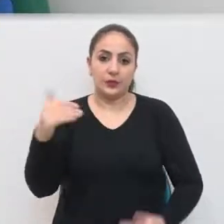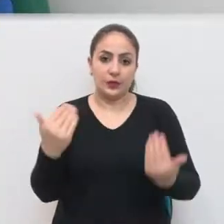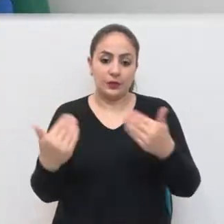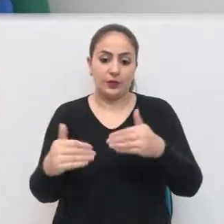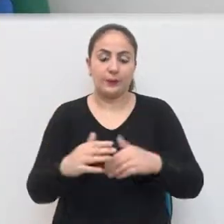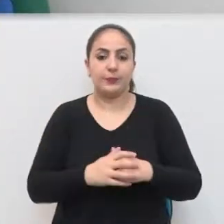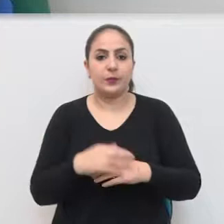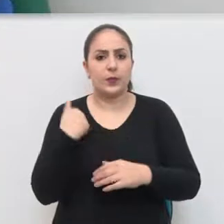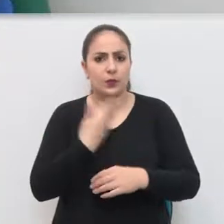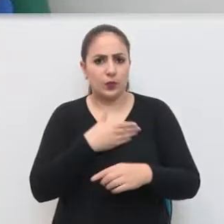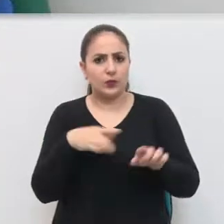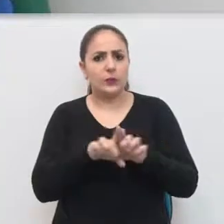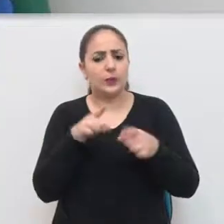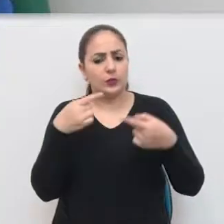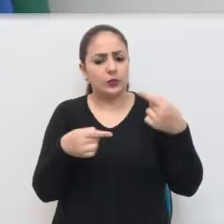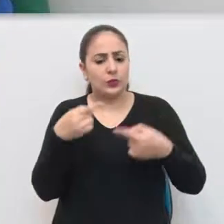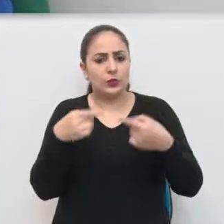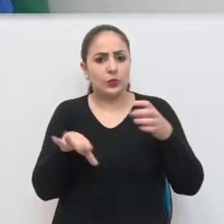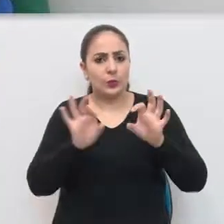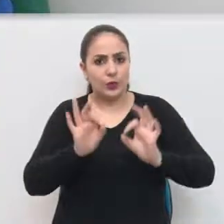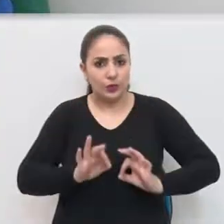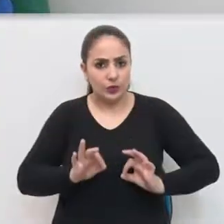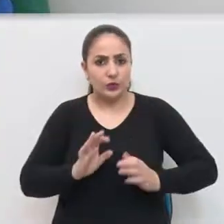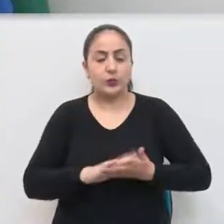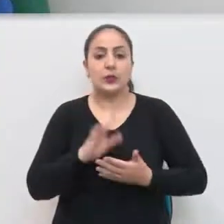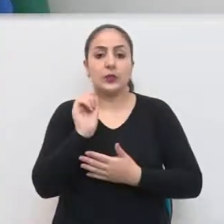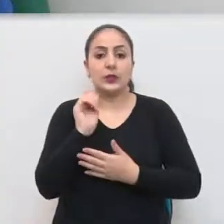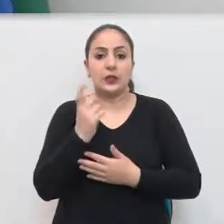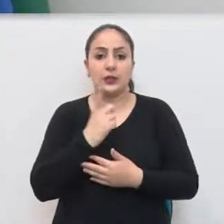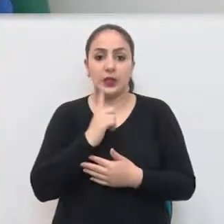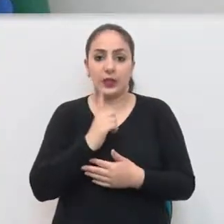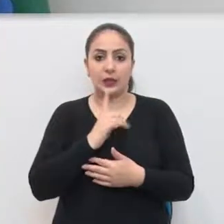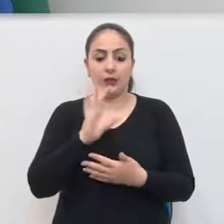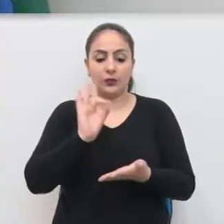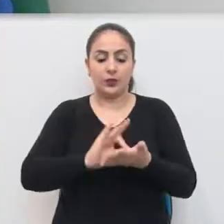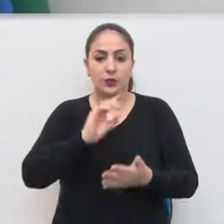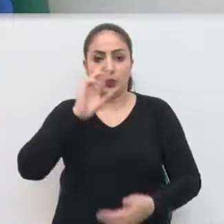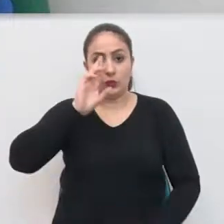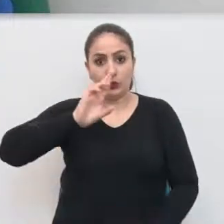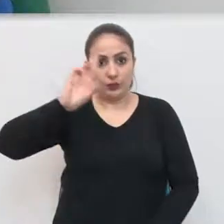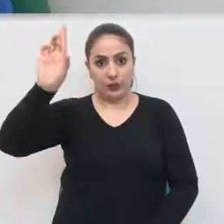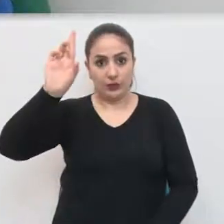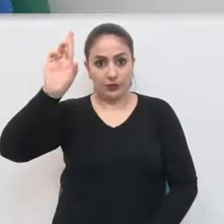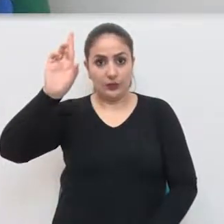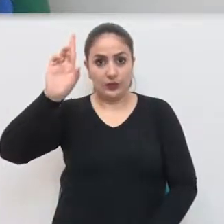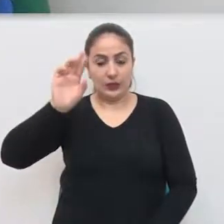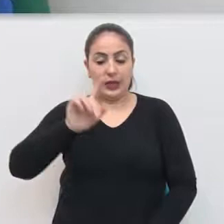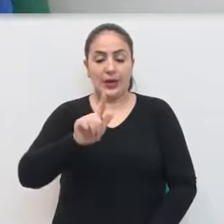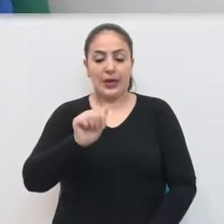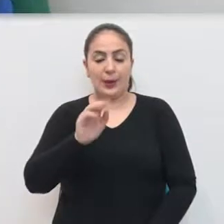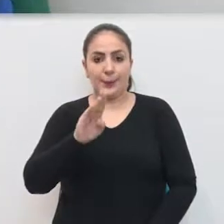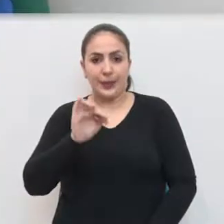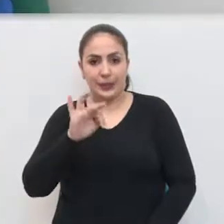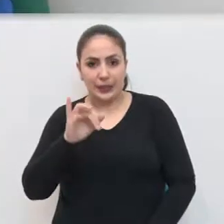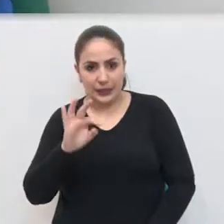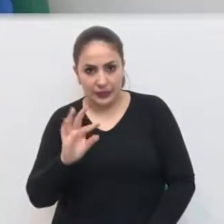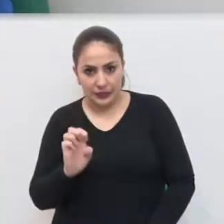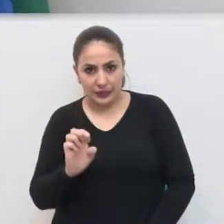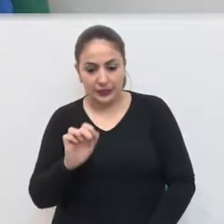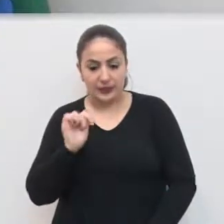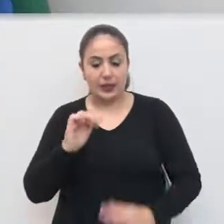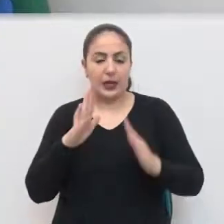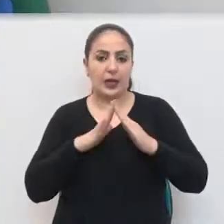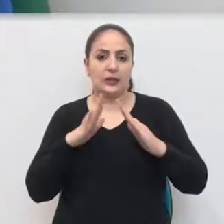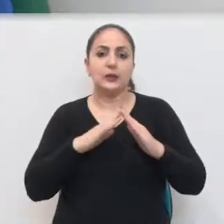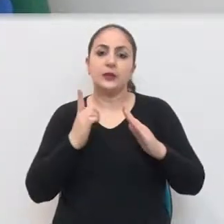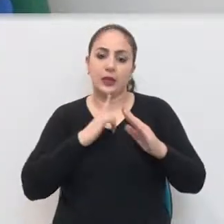frente. Nós também discutimos no projeto, parágrafo 2º, que institui os chefes de gabinetes dos colegas vereadores, né, da